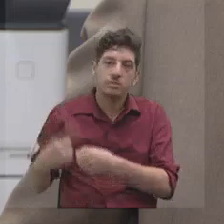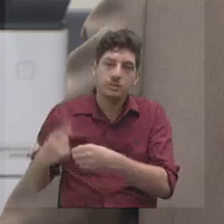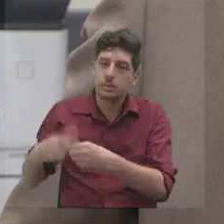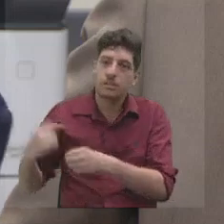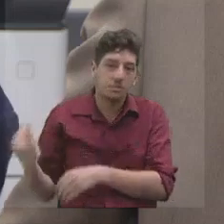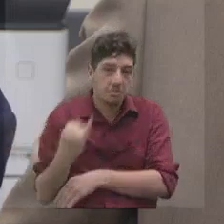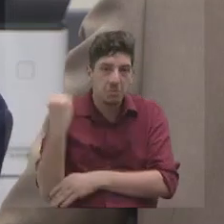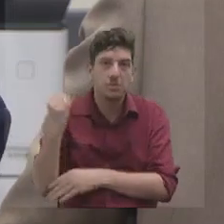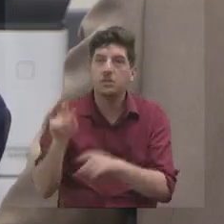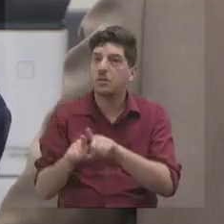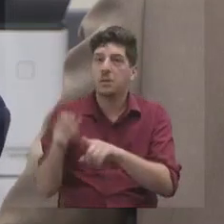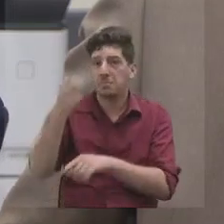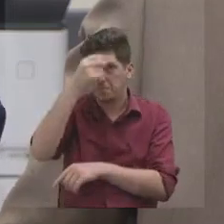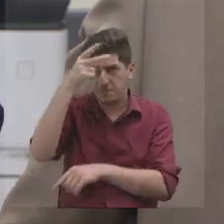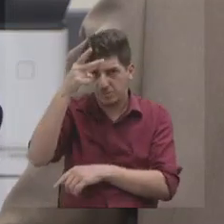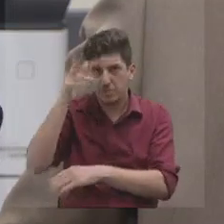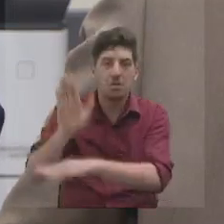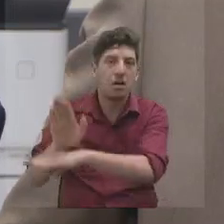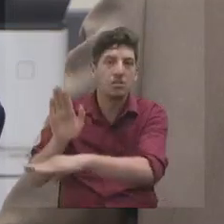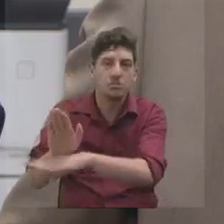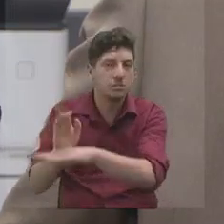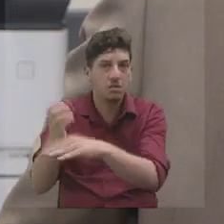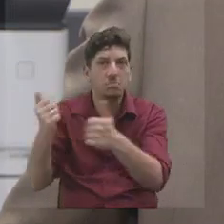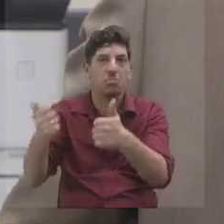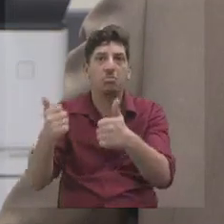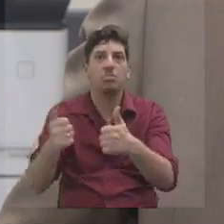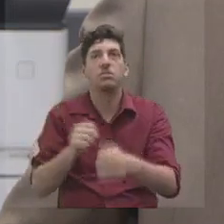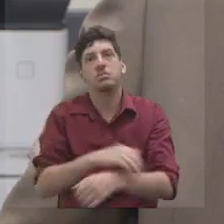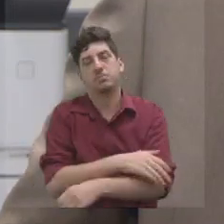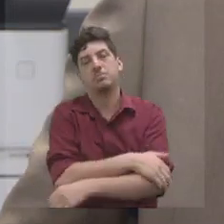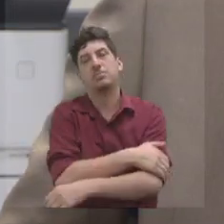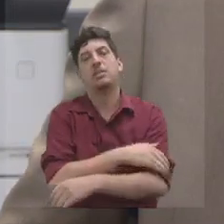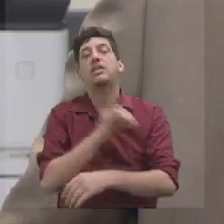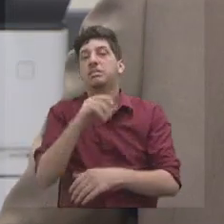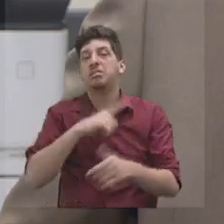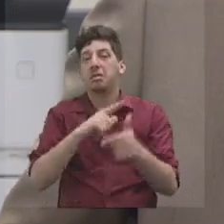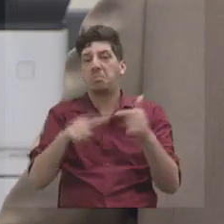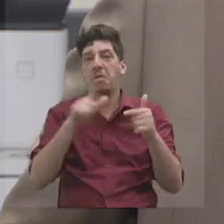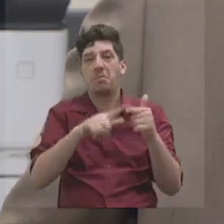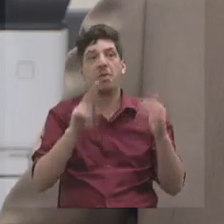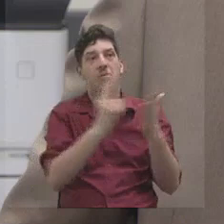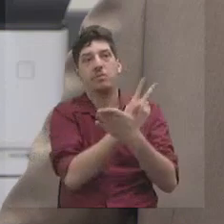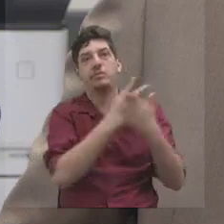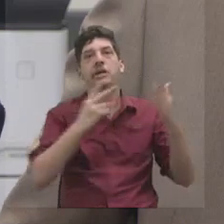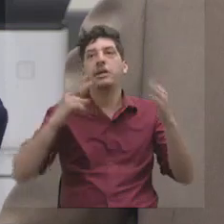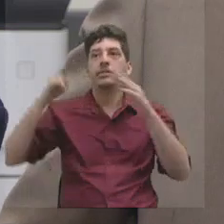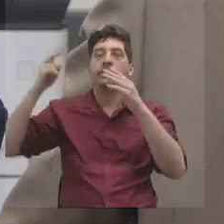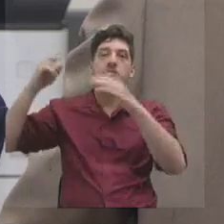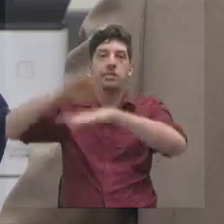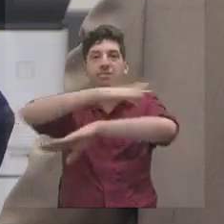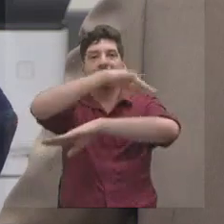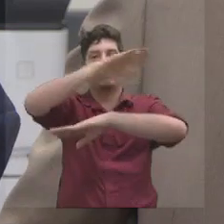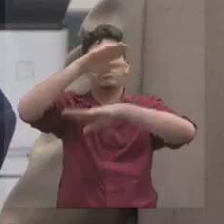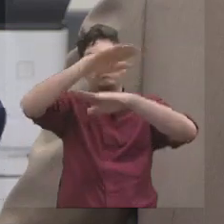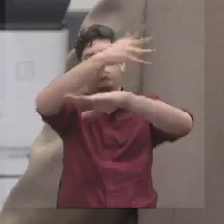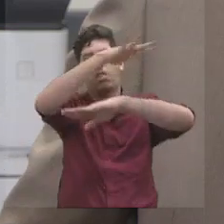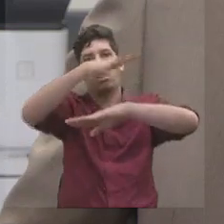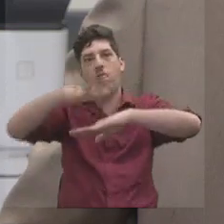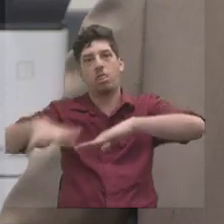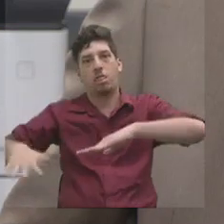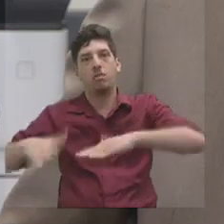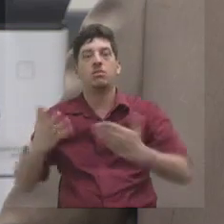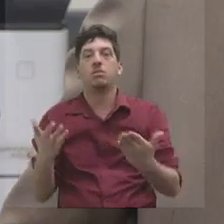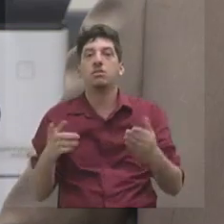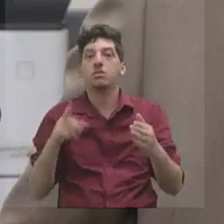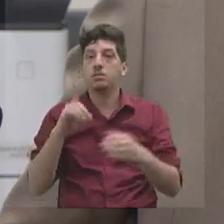prefeitura ajudou também pelo contrário se tem um problema de uma barreira que cai você tem um impedimento tal DF e essa estrada chegando em São